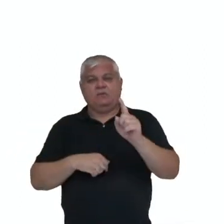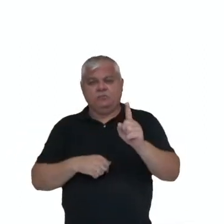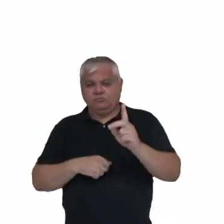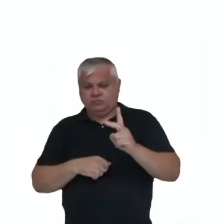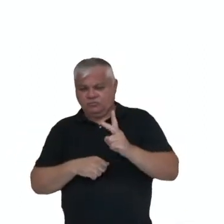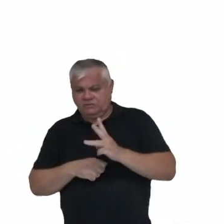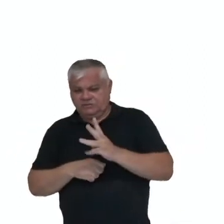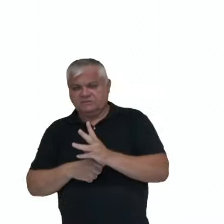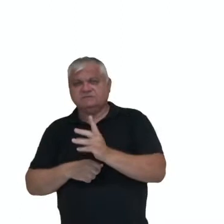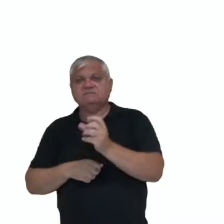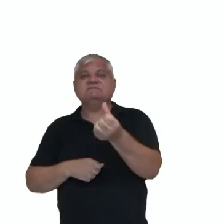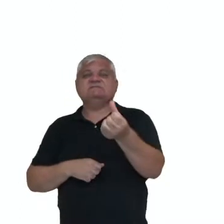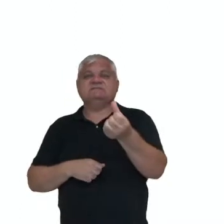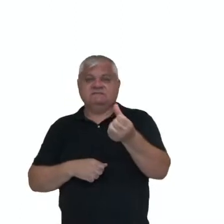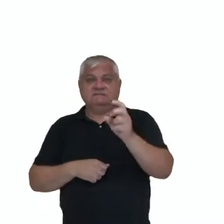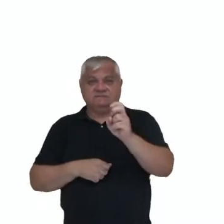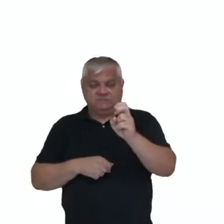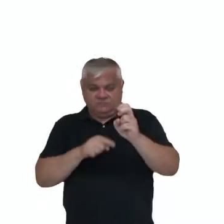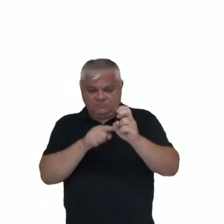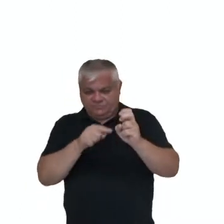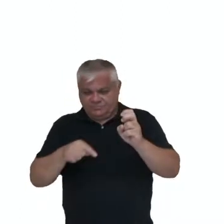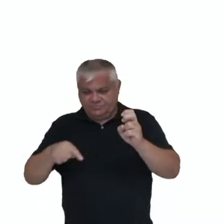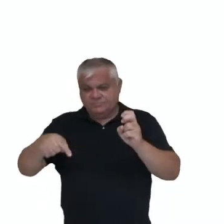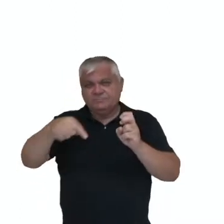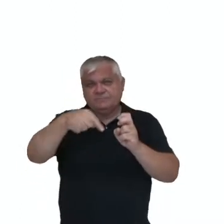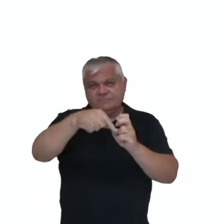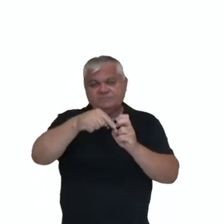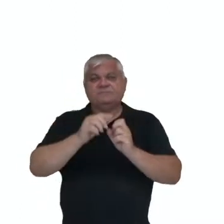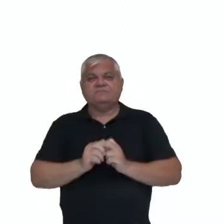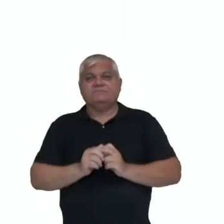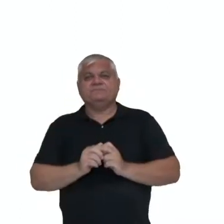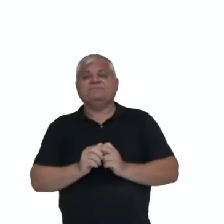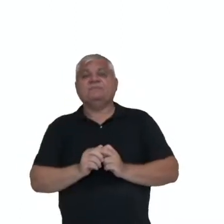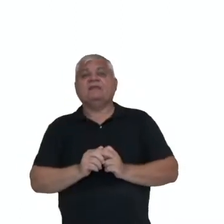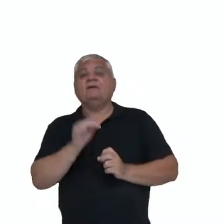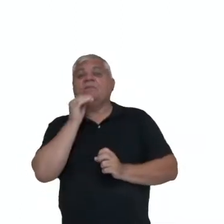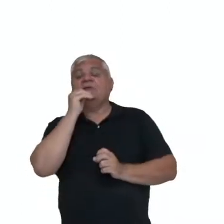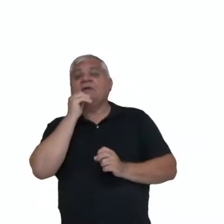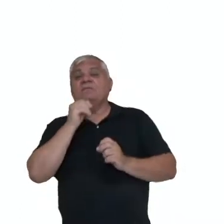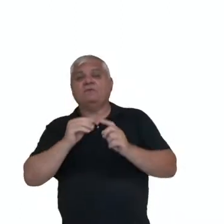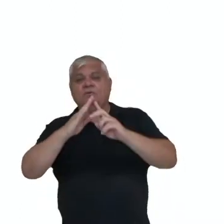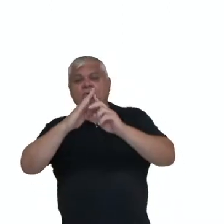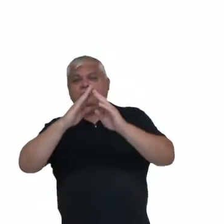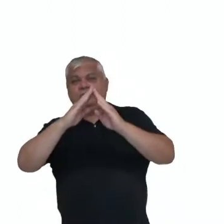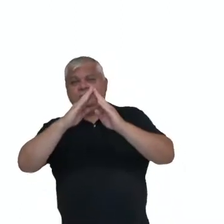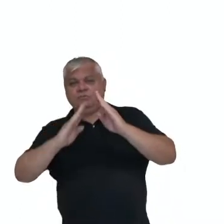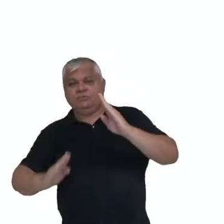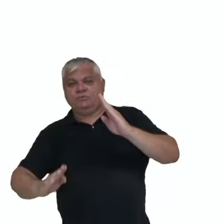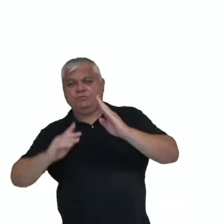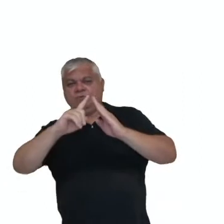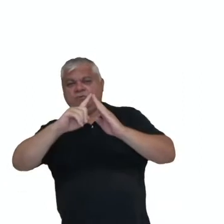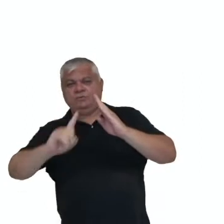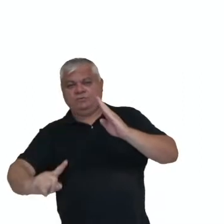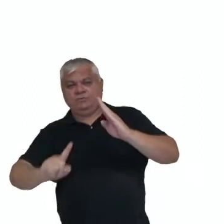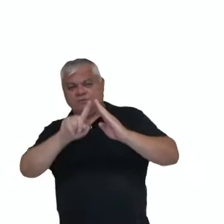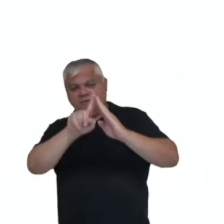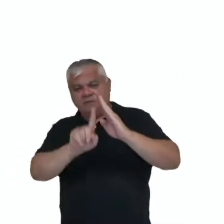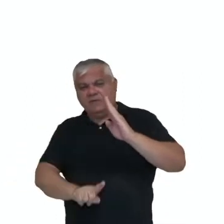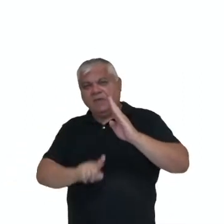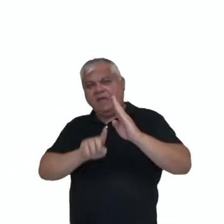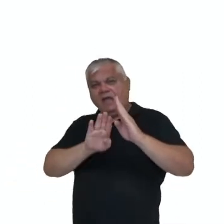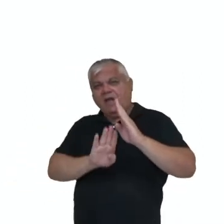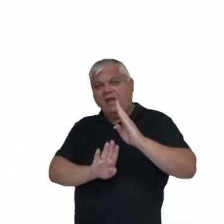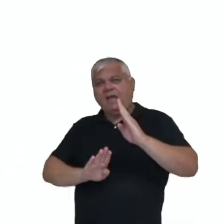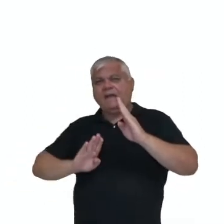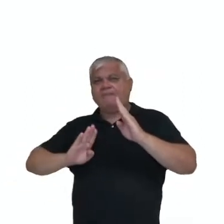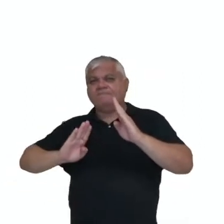2, 3, 4, 5, portanto é um pentágono. As faces laterais desse nosso desenho, eu tenho A, B,